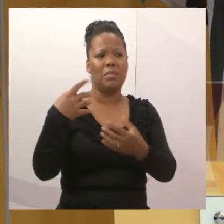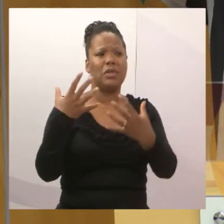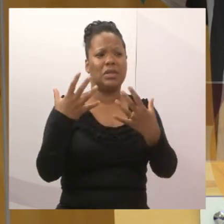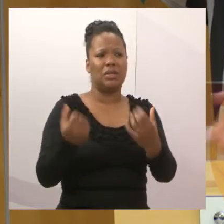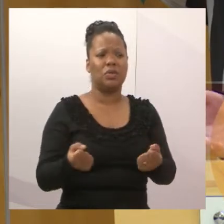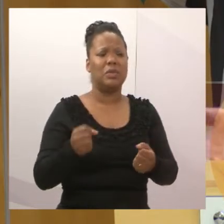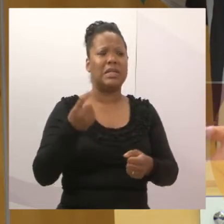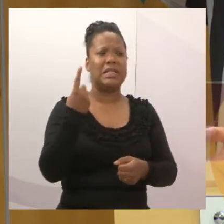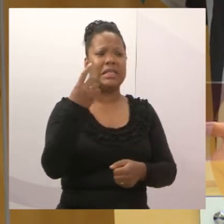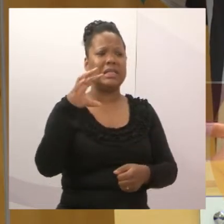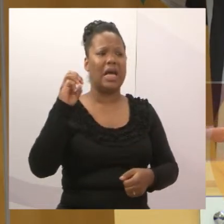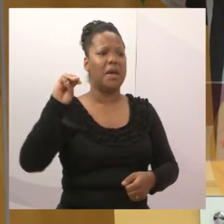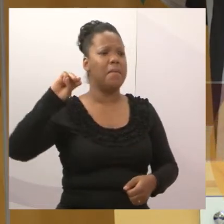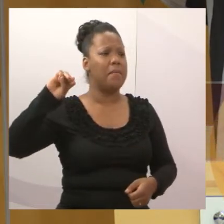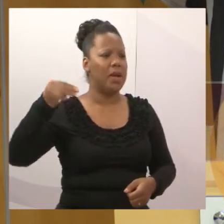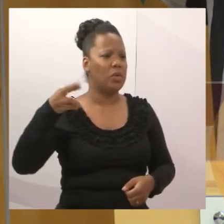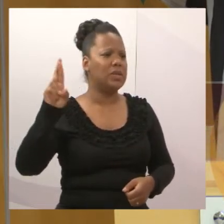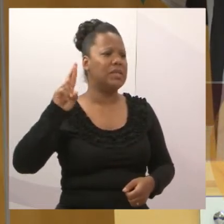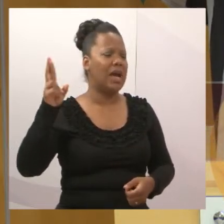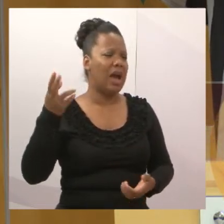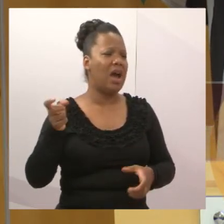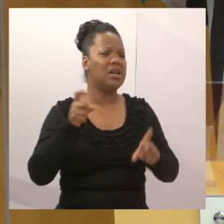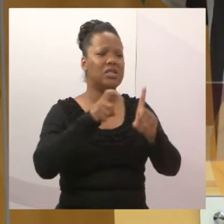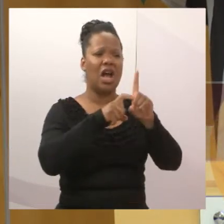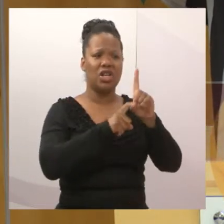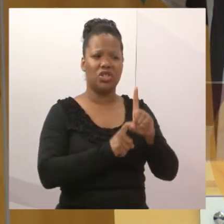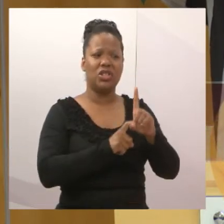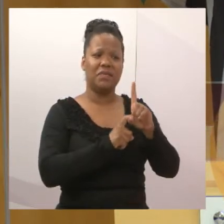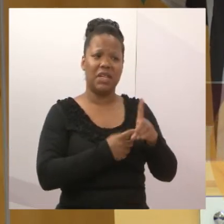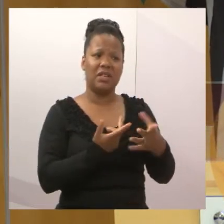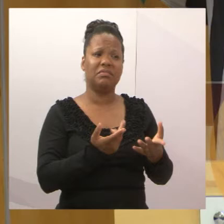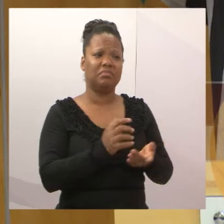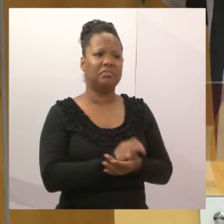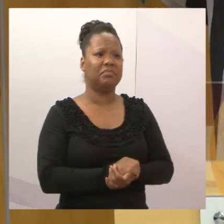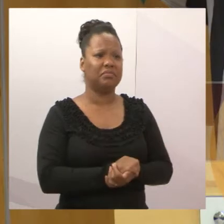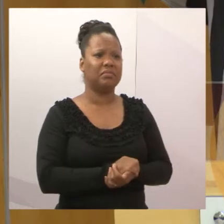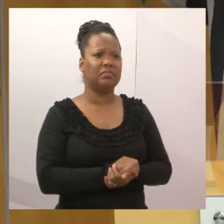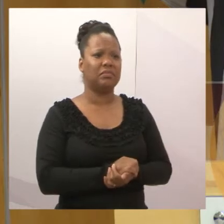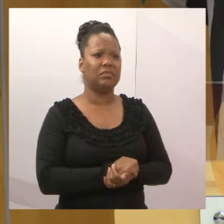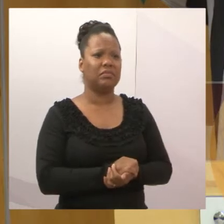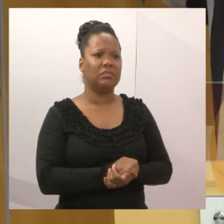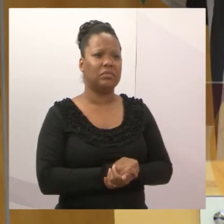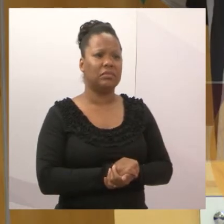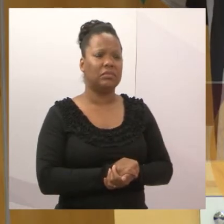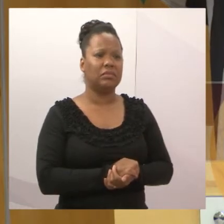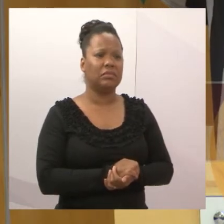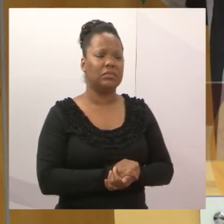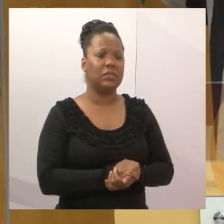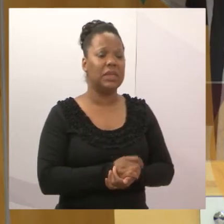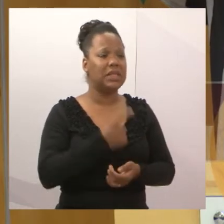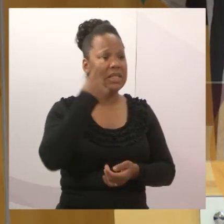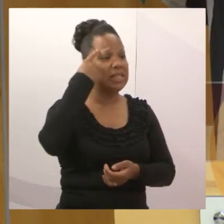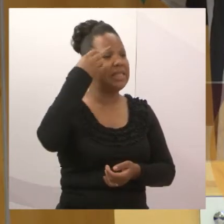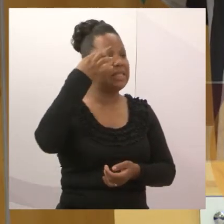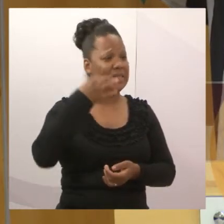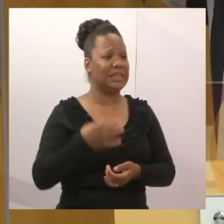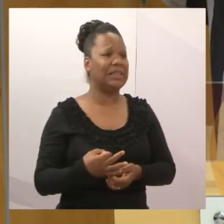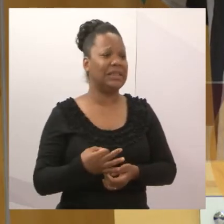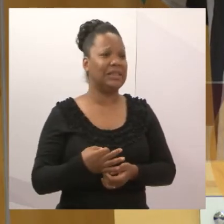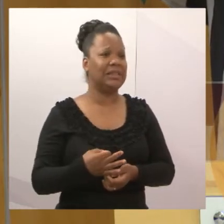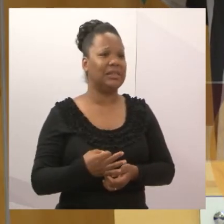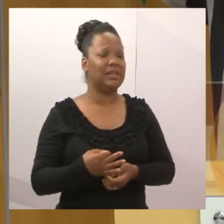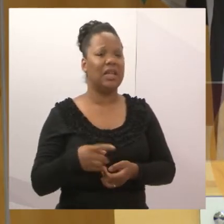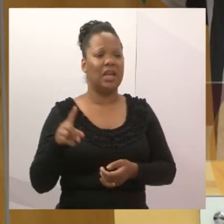R$100 milhões, praticamente, que é a dívida, e daqui a pouco a gente tem certeza que